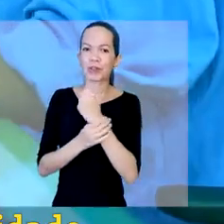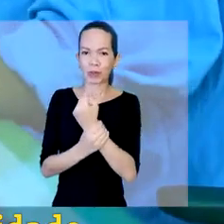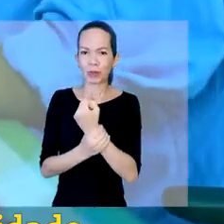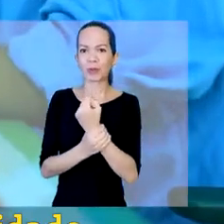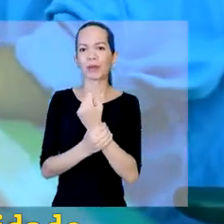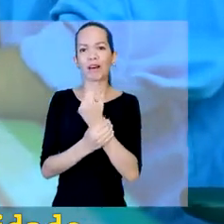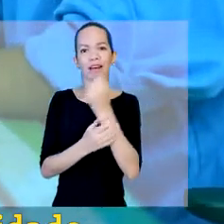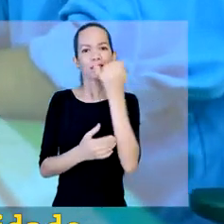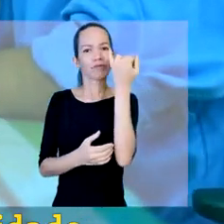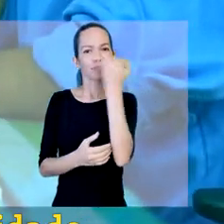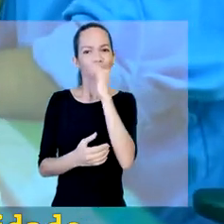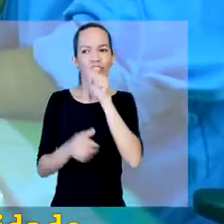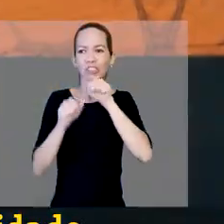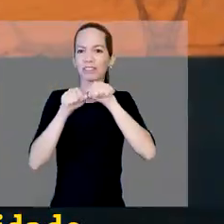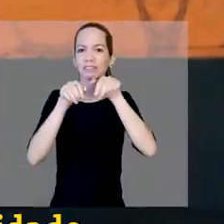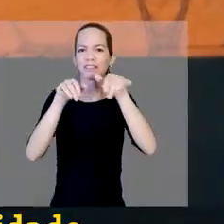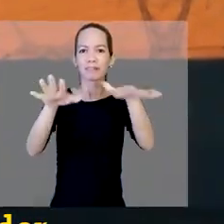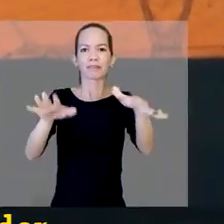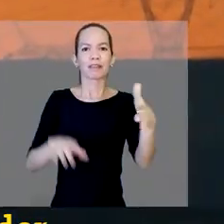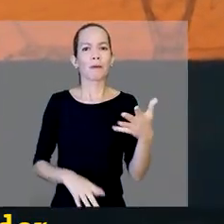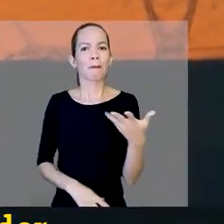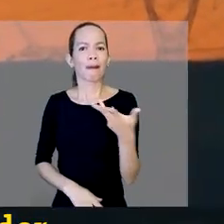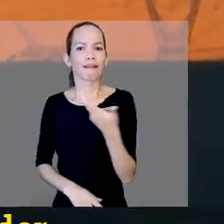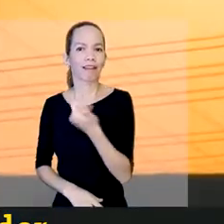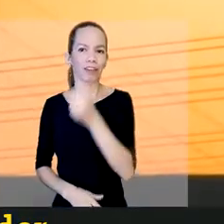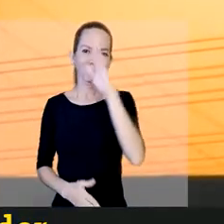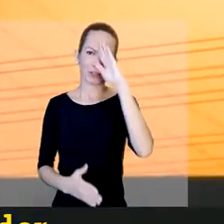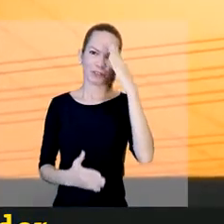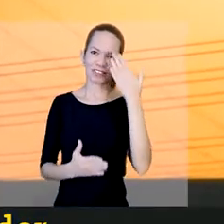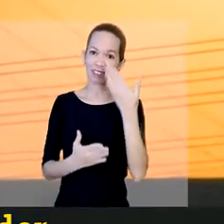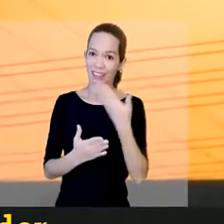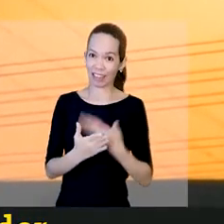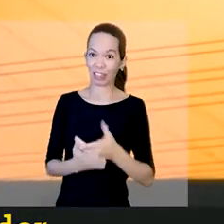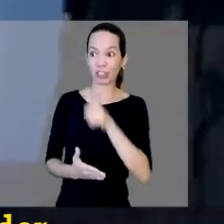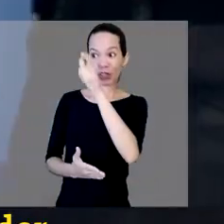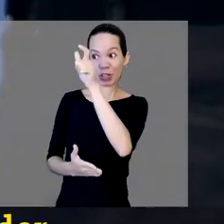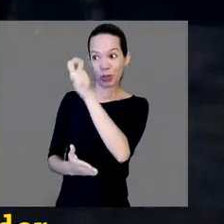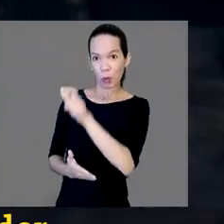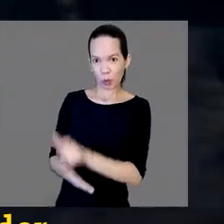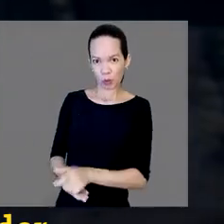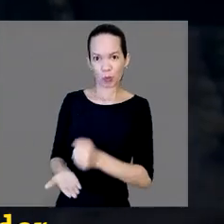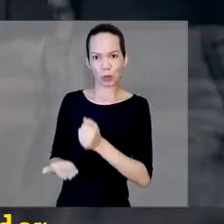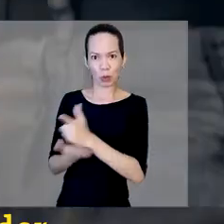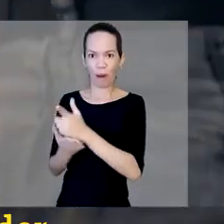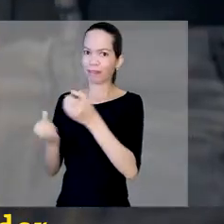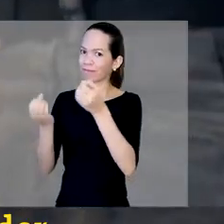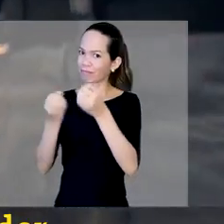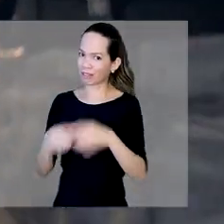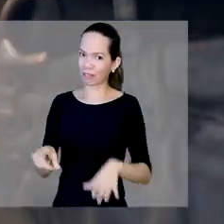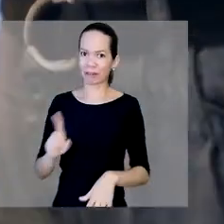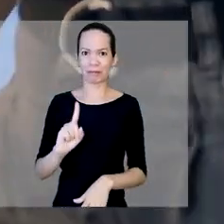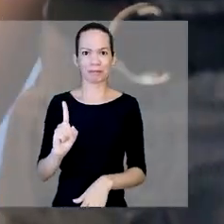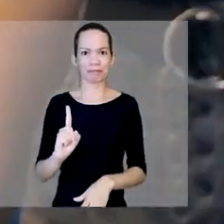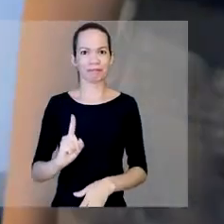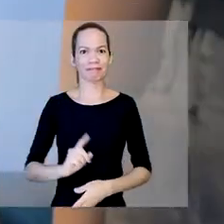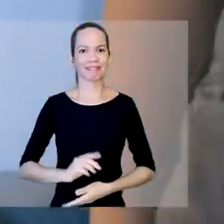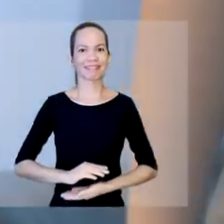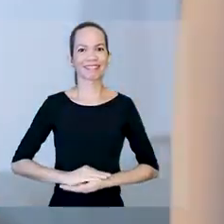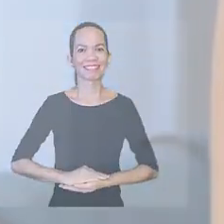serviço de transmissão de energia de qualidade e com confiabilidade, sem onerar o consumidor.